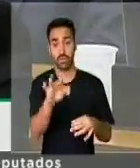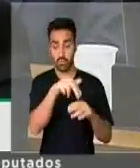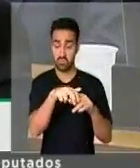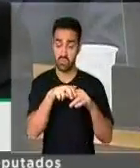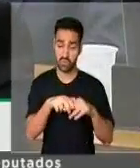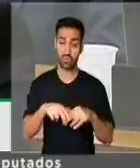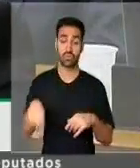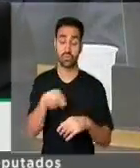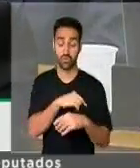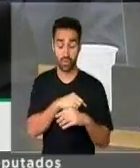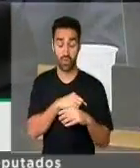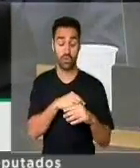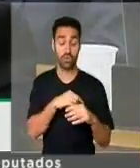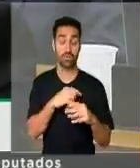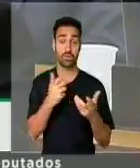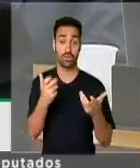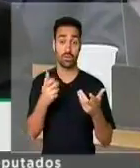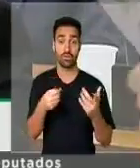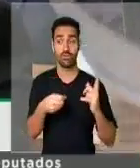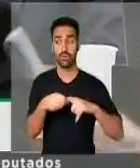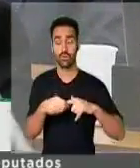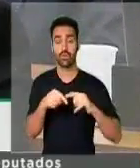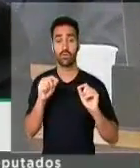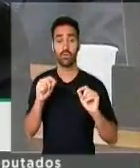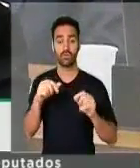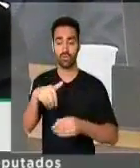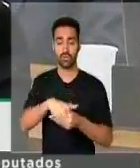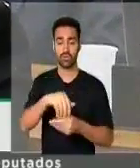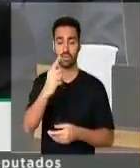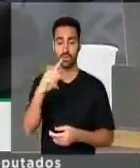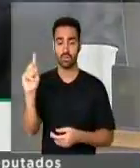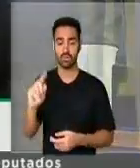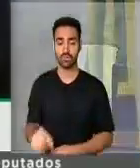nosso encaminhamento nesta matéria é para recuperar e votar, votando não. Texto original.